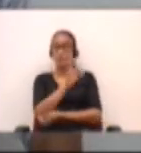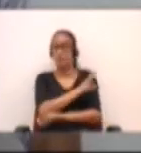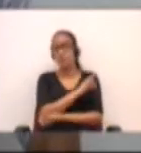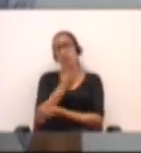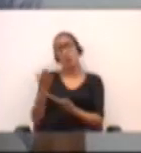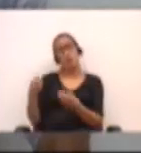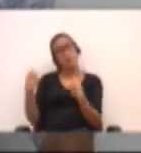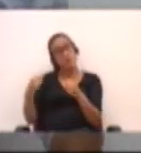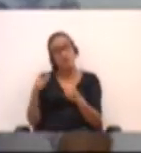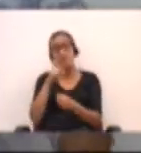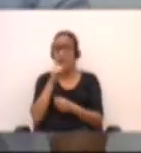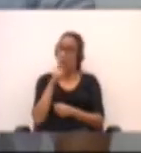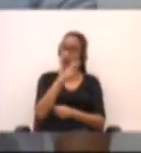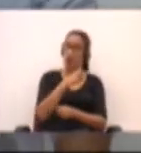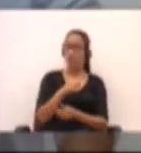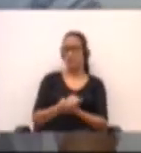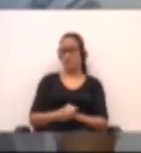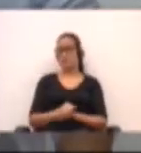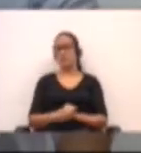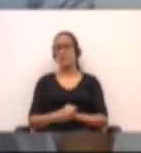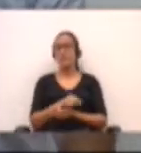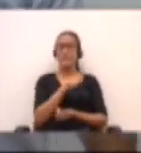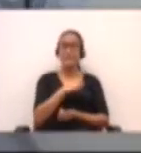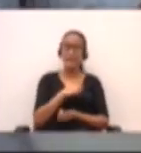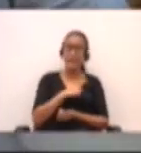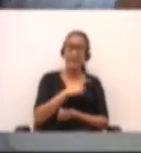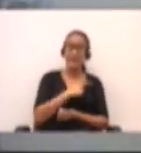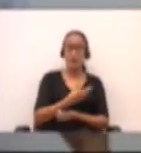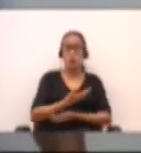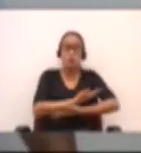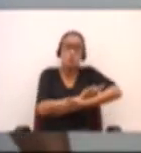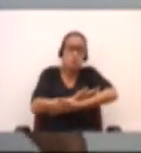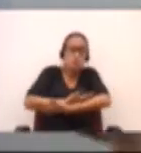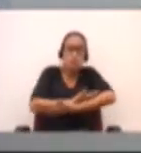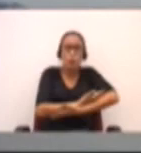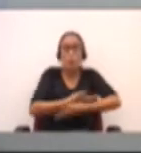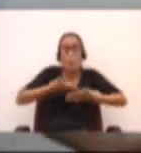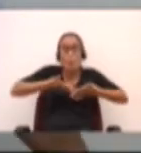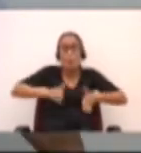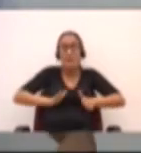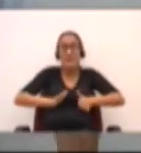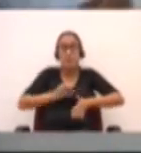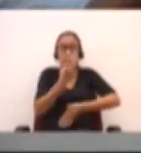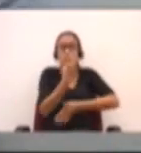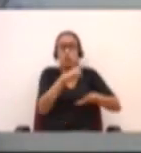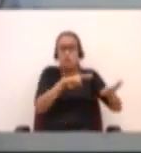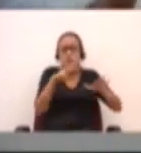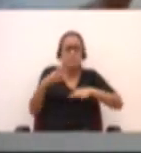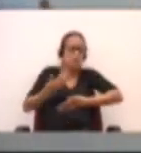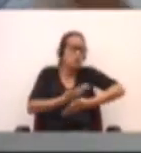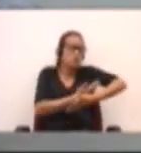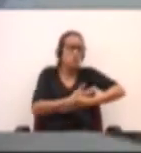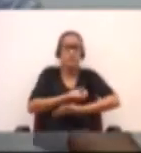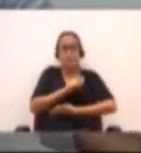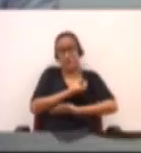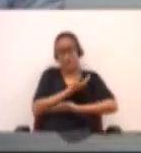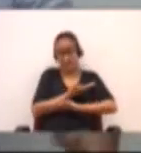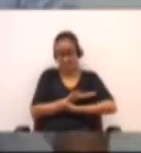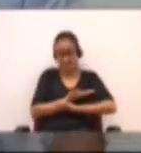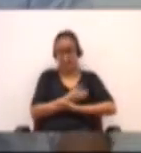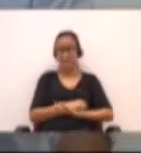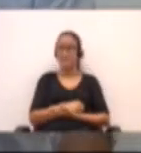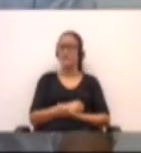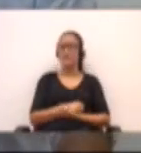prefeito, precisa mandar água potável, tem lá uma criança recém-nascida de apenas 2 semanas, tem várias crianças, dentre as quais